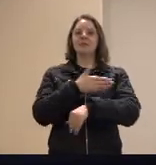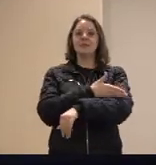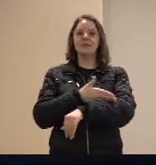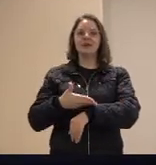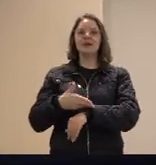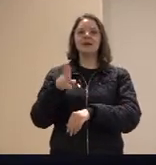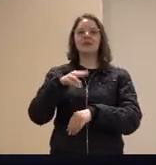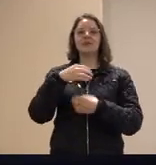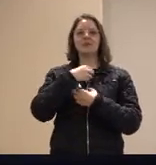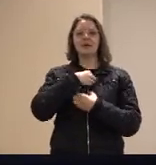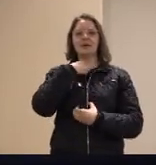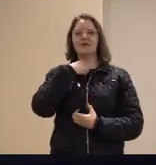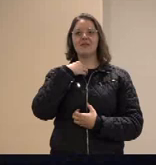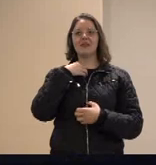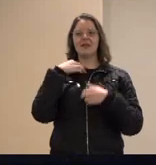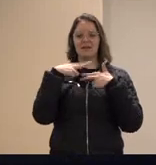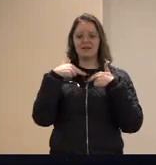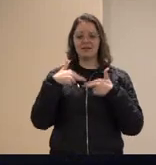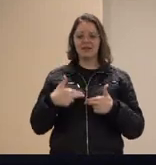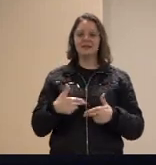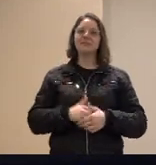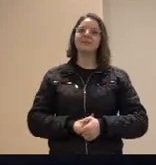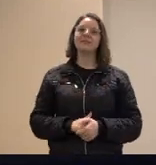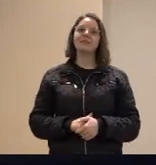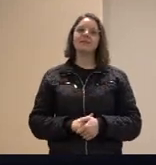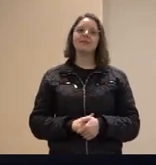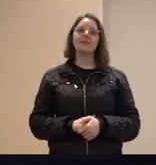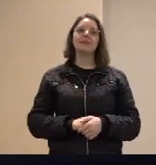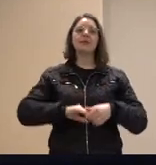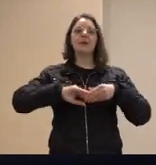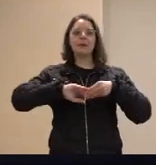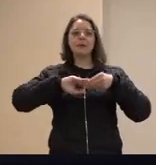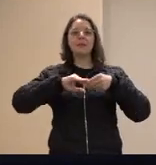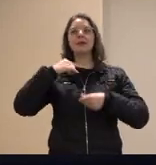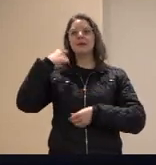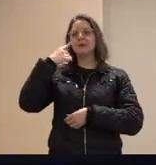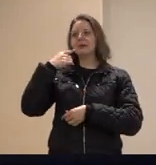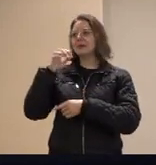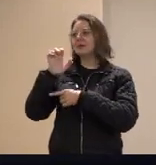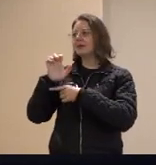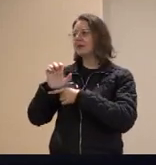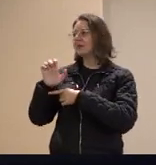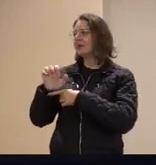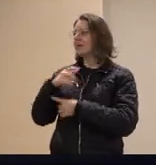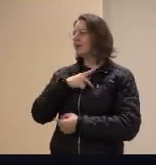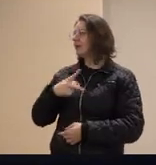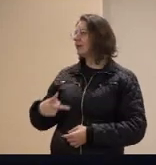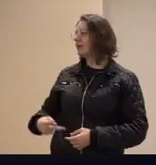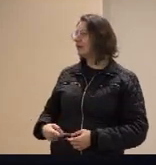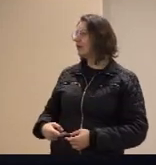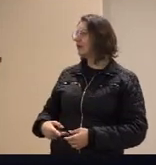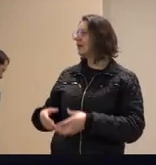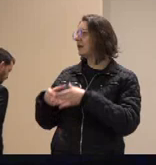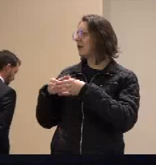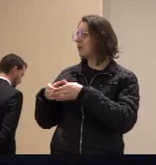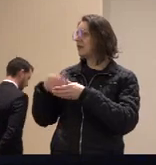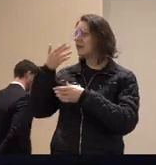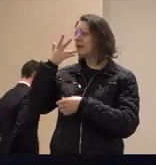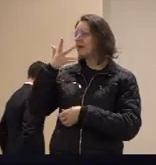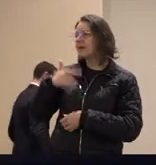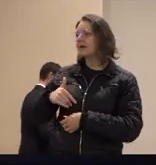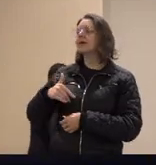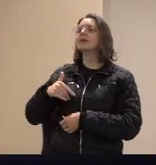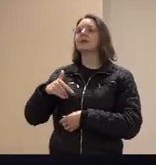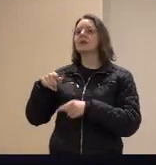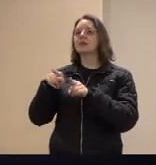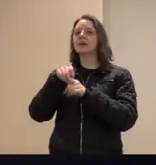Em nome e cumprimentando a deputada estadual, presidente da Comissão da Criança e Adolescente, quero cumprimentar a toda a